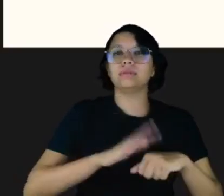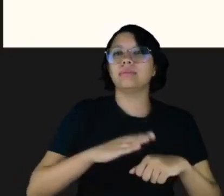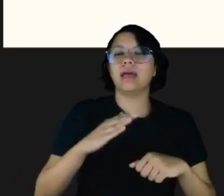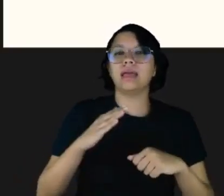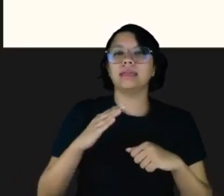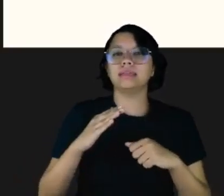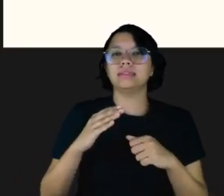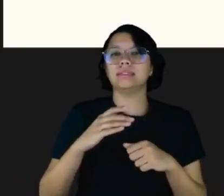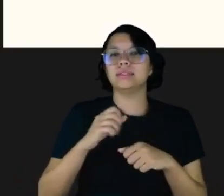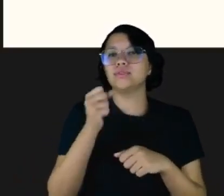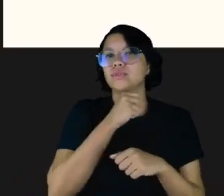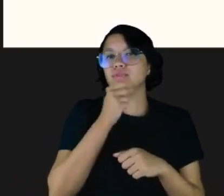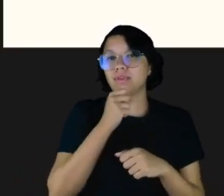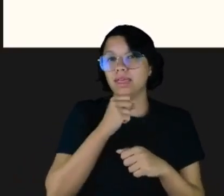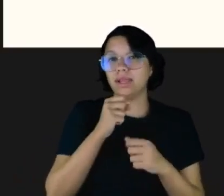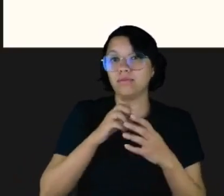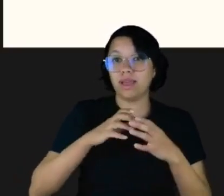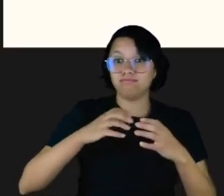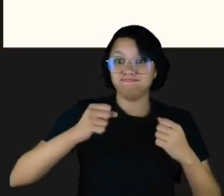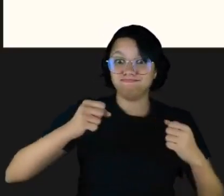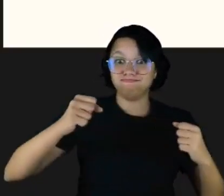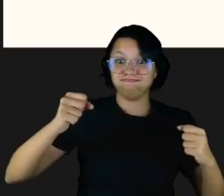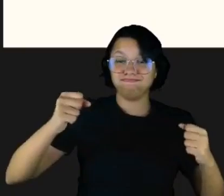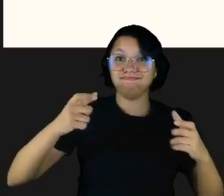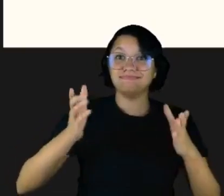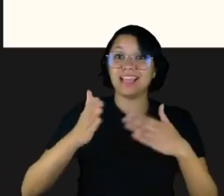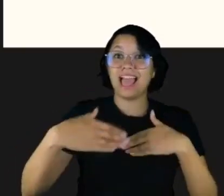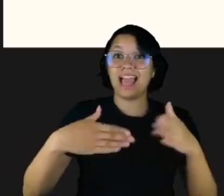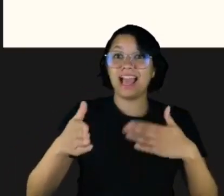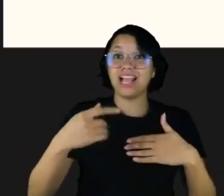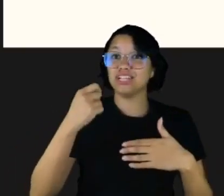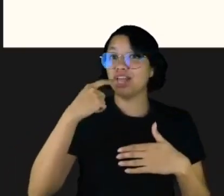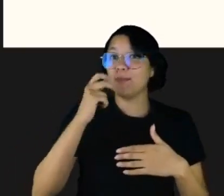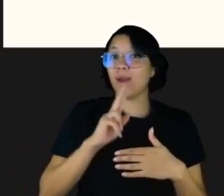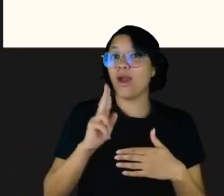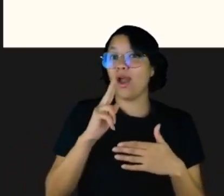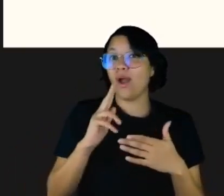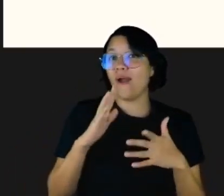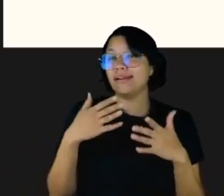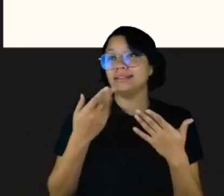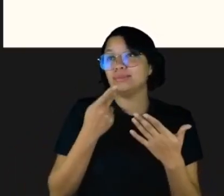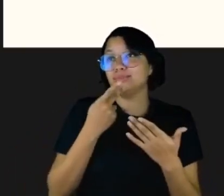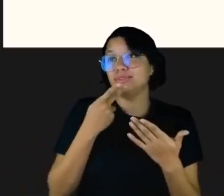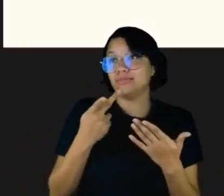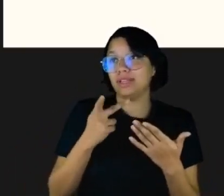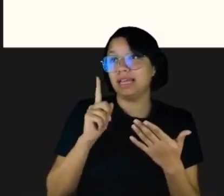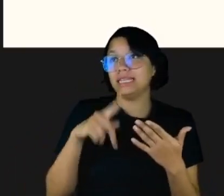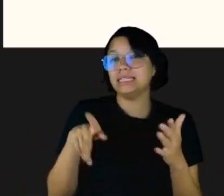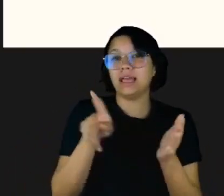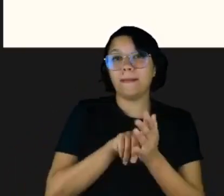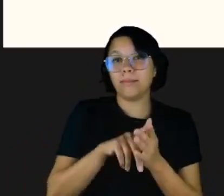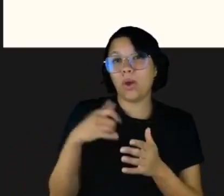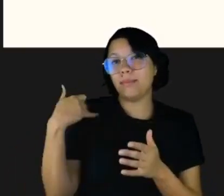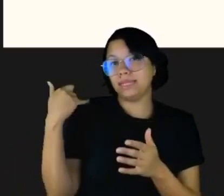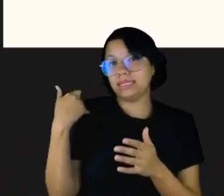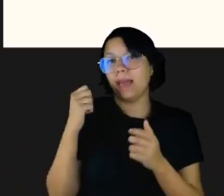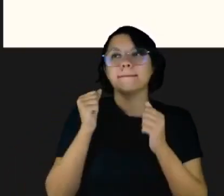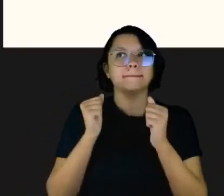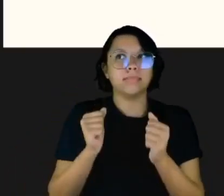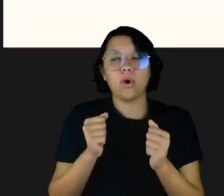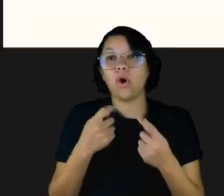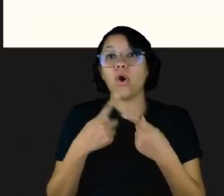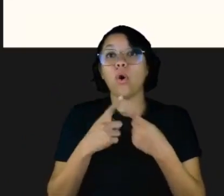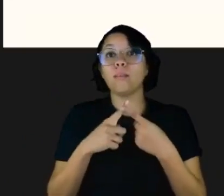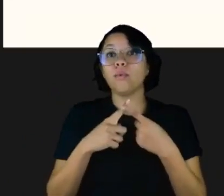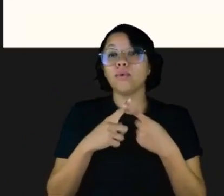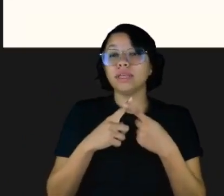vai aumentando a caixinha de remédio que a gente usa, né? E aí sim, eu posso dizer que isso é da idade? Posso, porque é